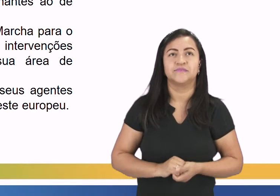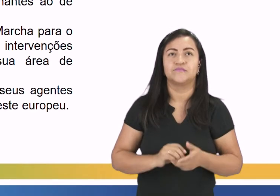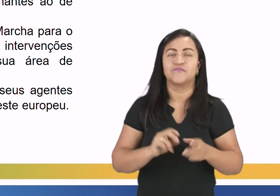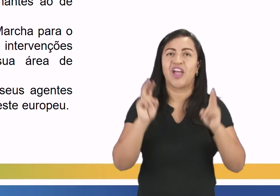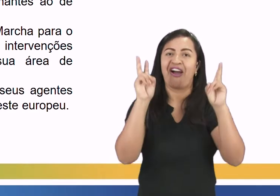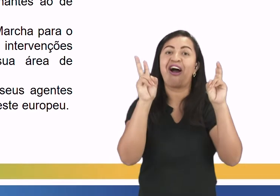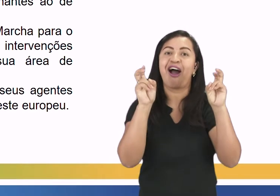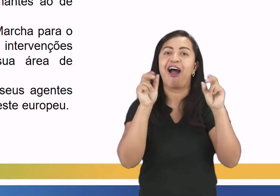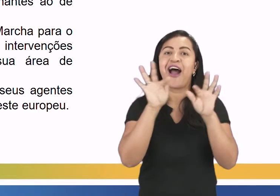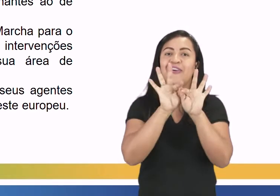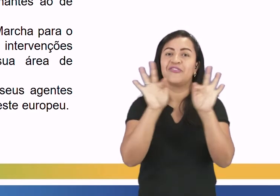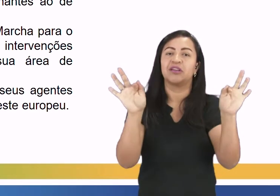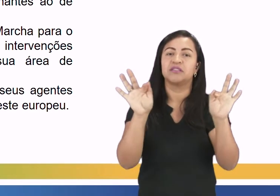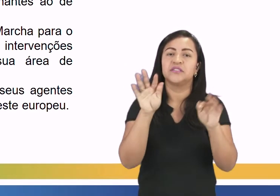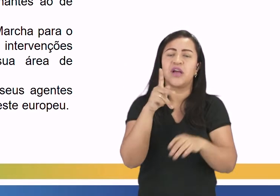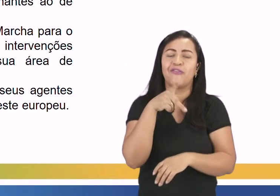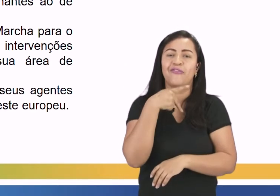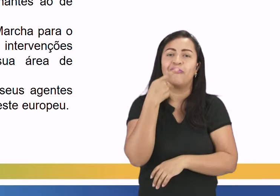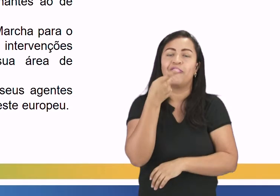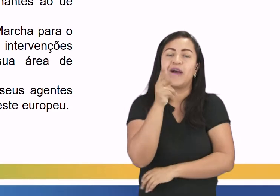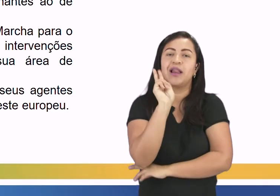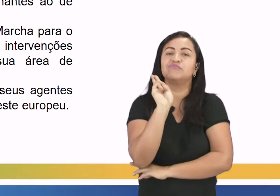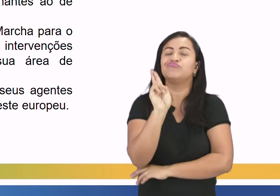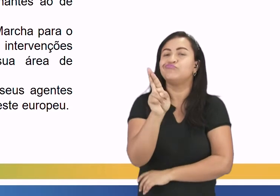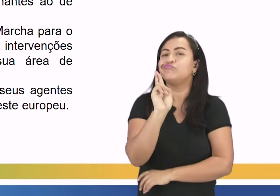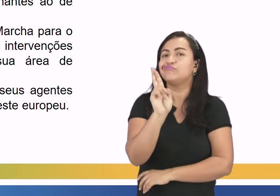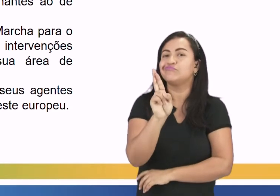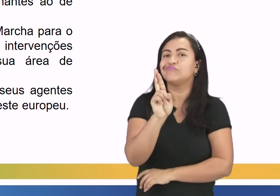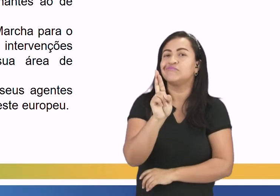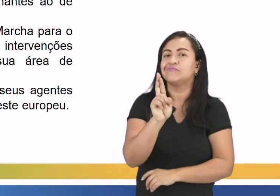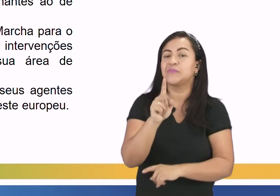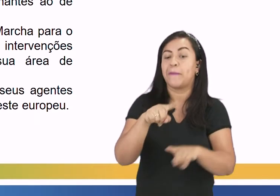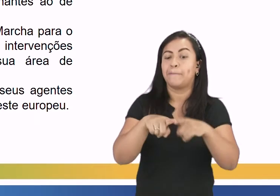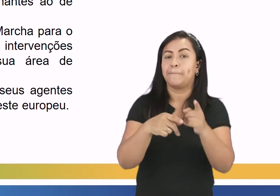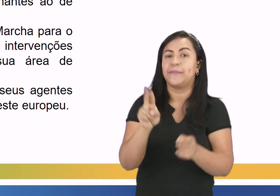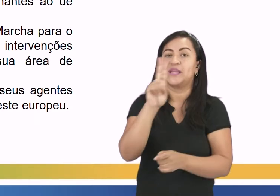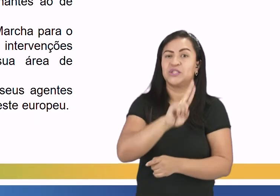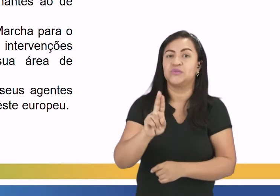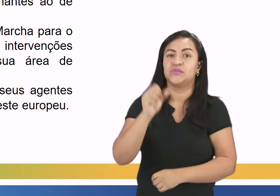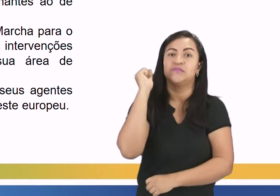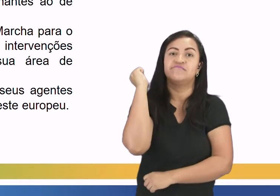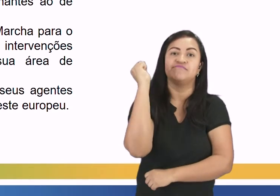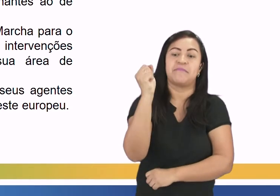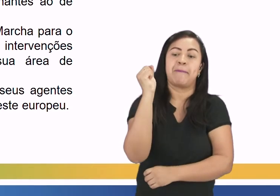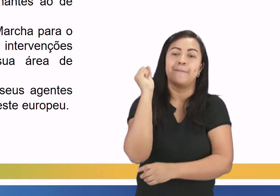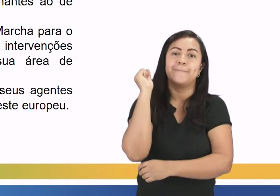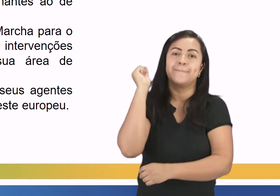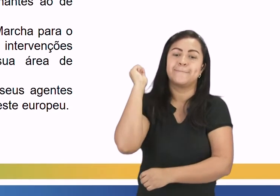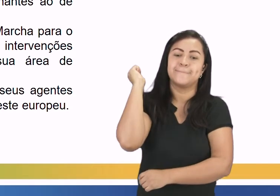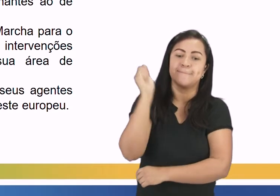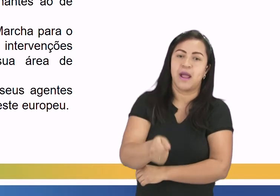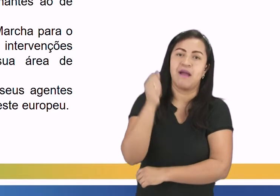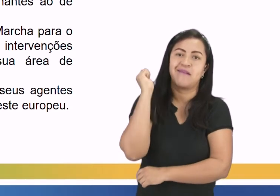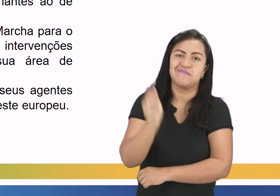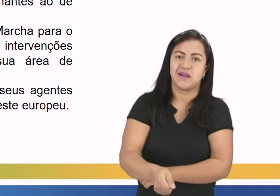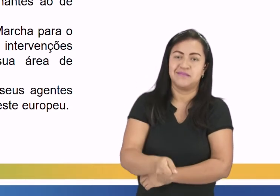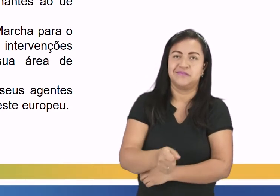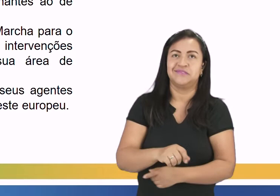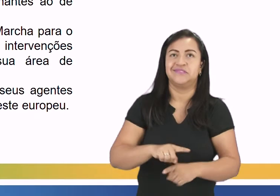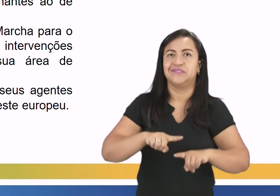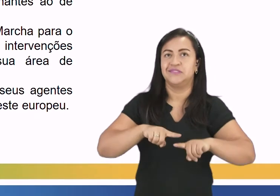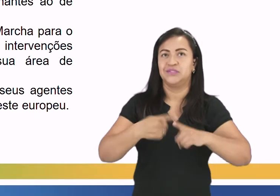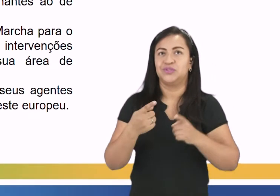Fale macio e use um porrete, dizia o presidente norte-americano